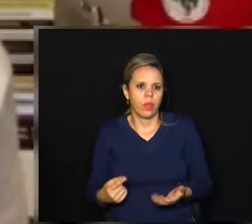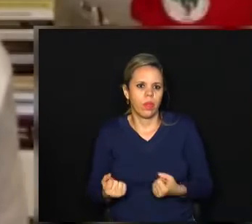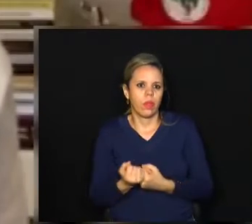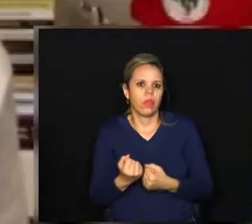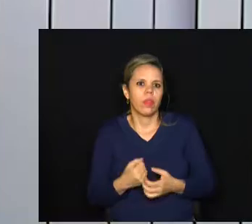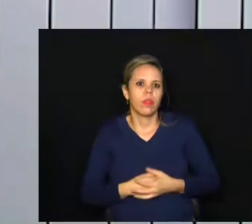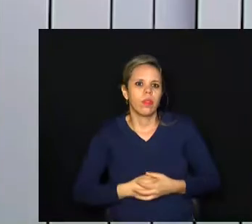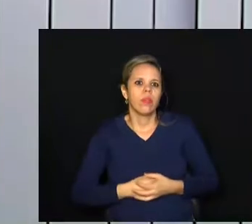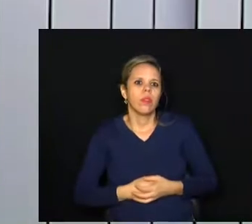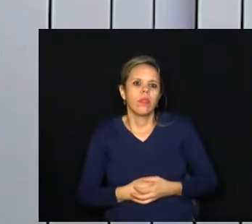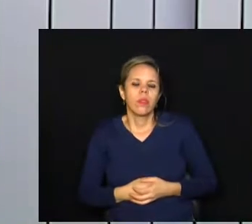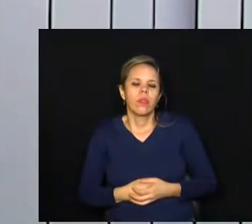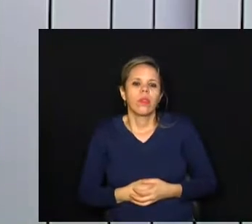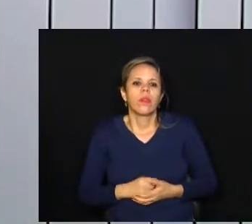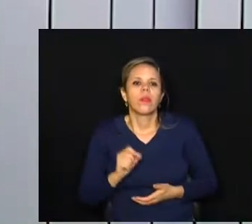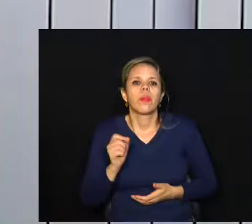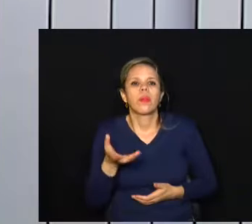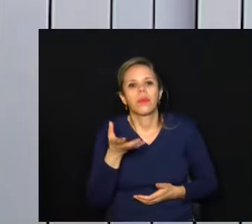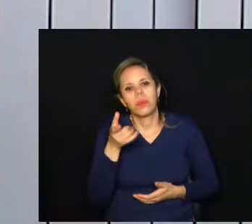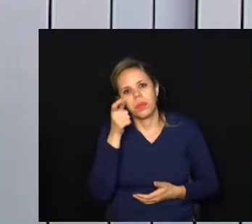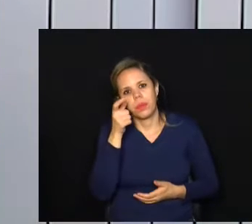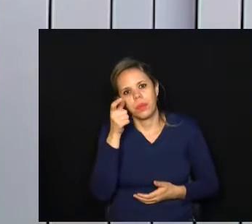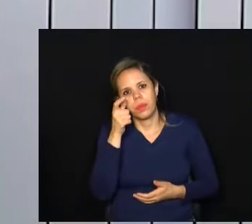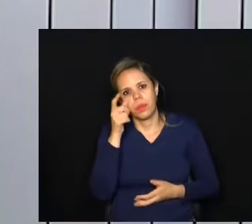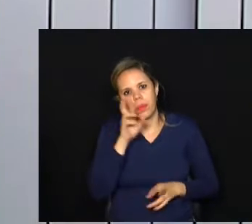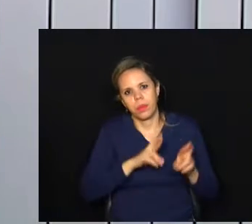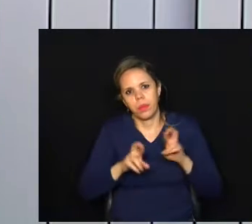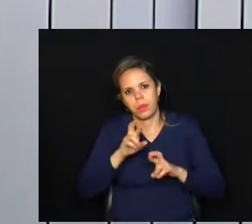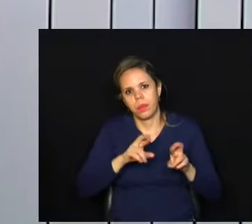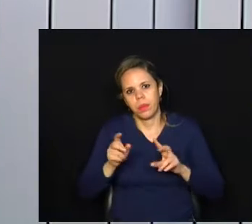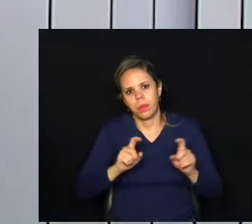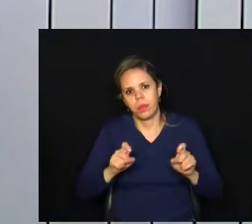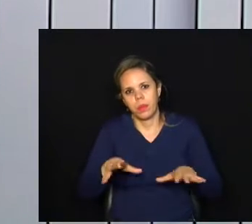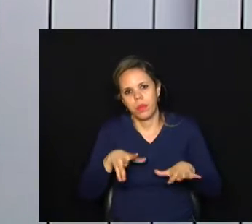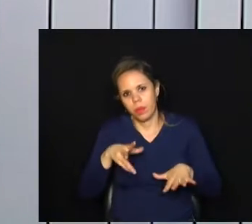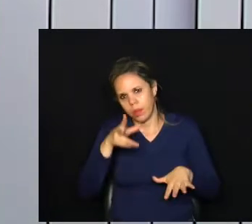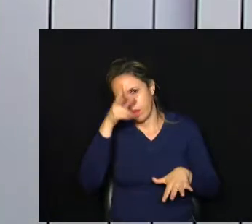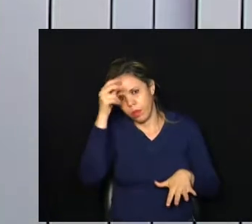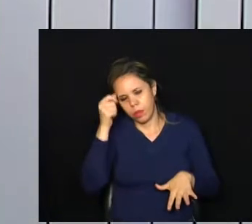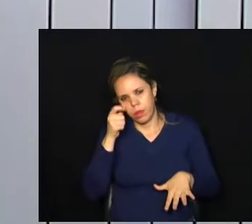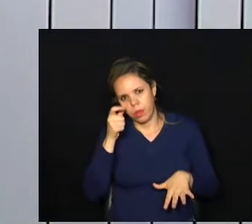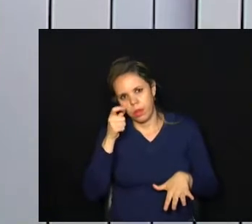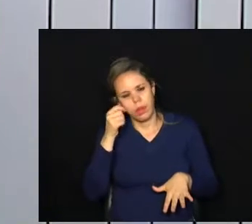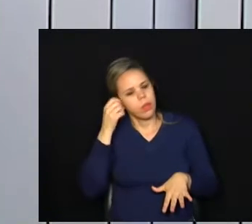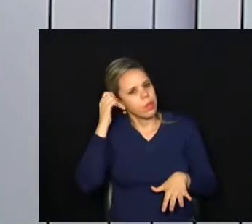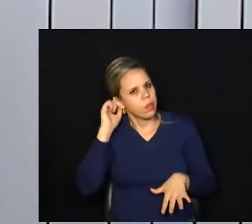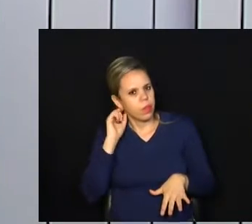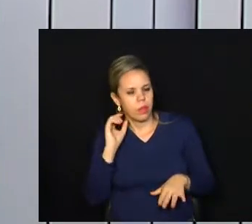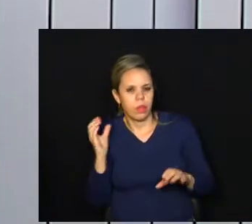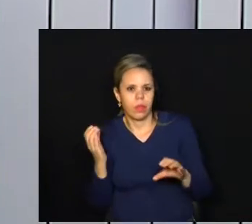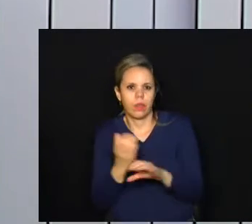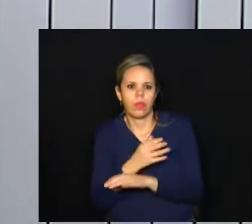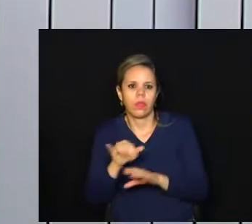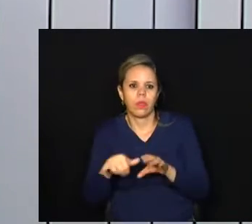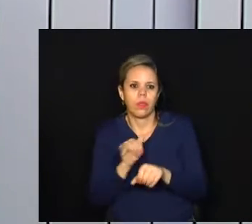apoio. Quem quiser assistir ou rever esta audiência pública, ela está na íntegra no